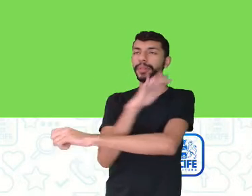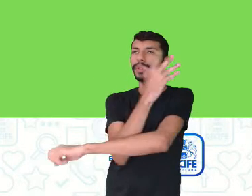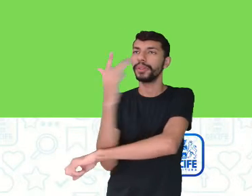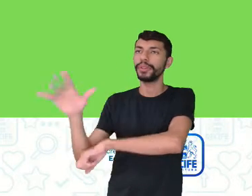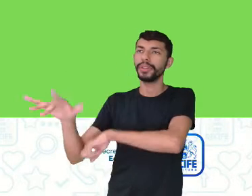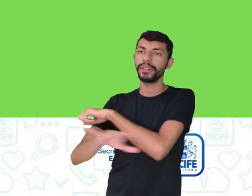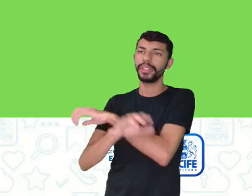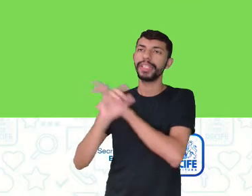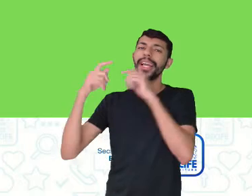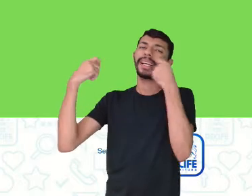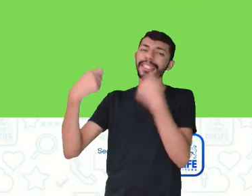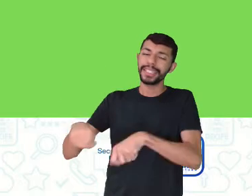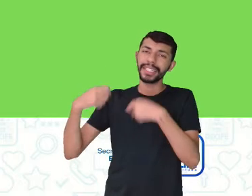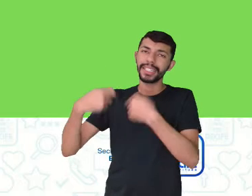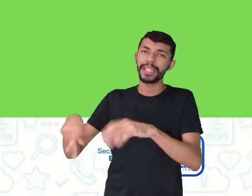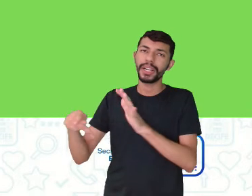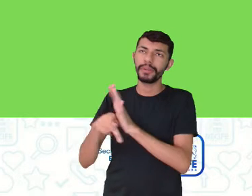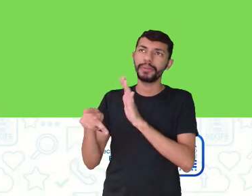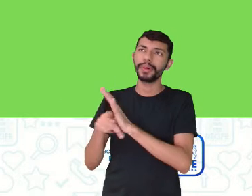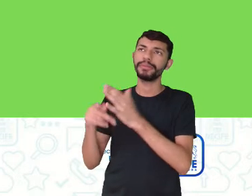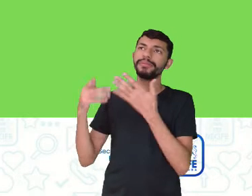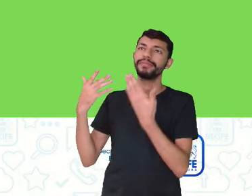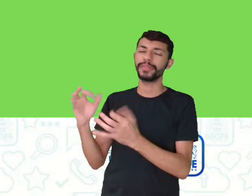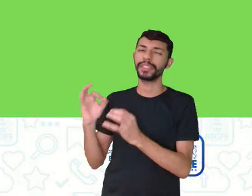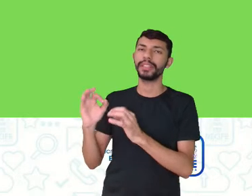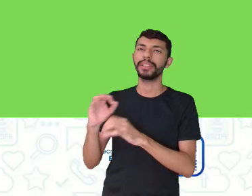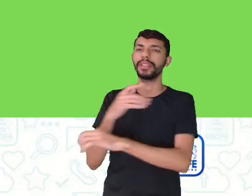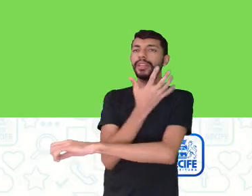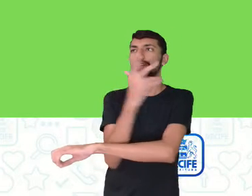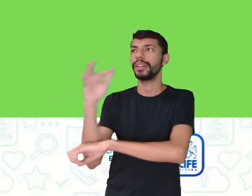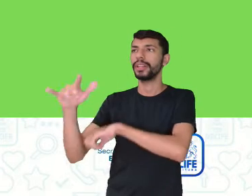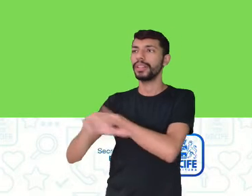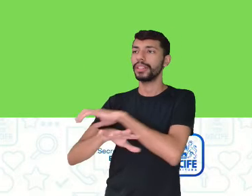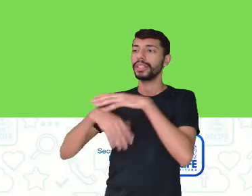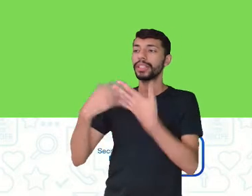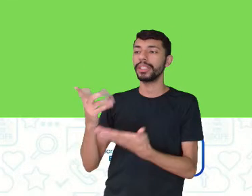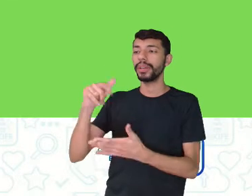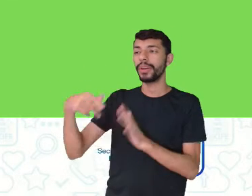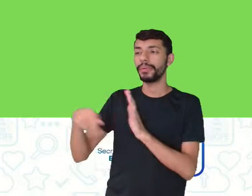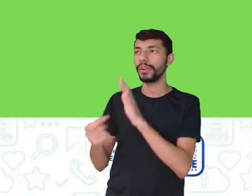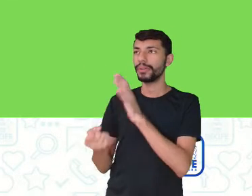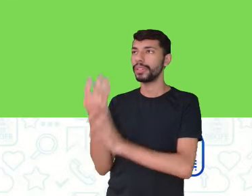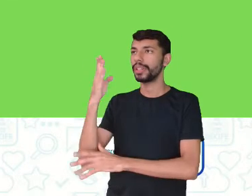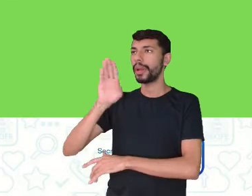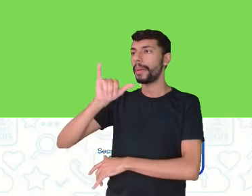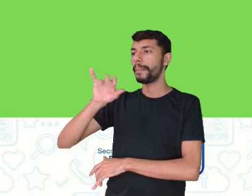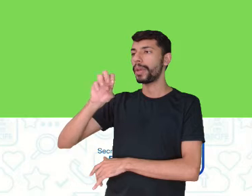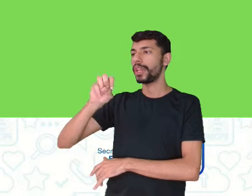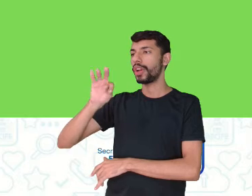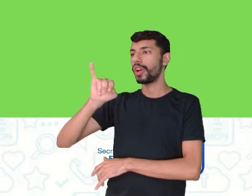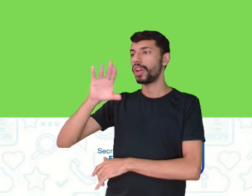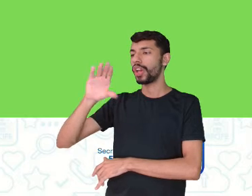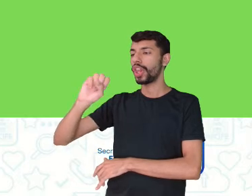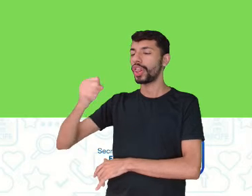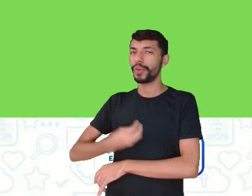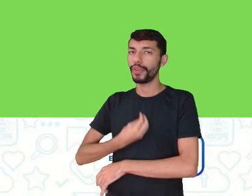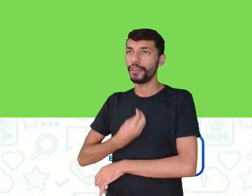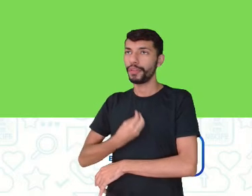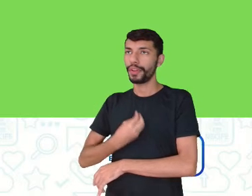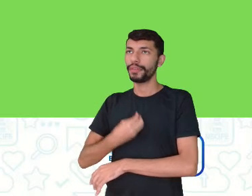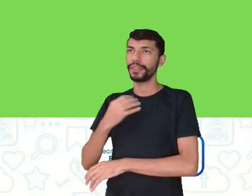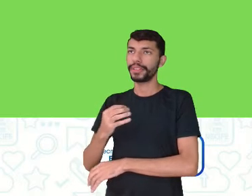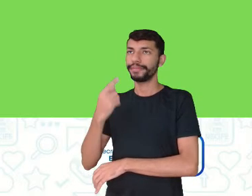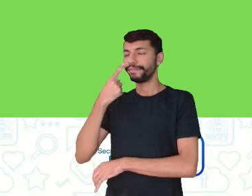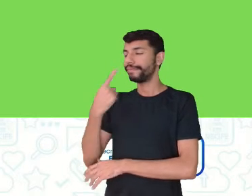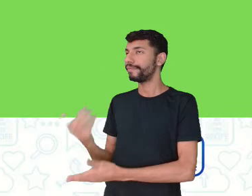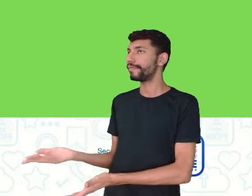são necessários para o ecossistema. Então, o ecossistema ele é formado pelos fatores bióticos e abióticos. E os bióticos